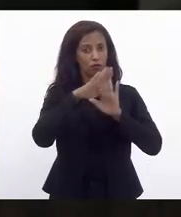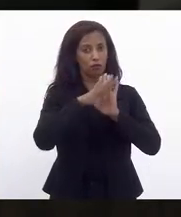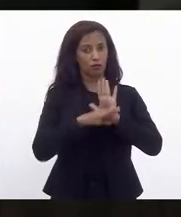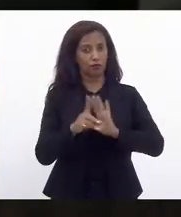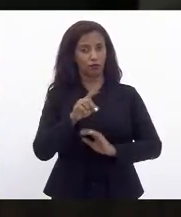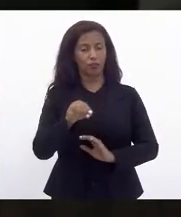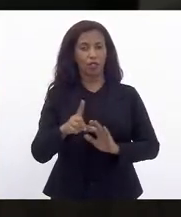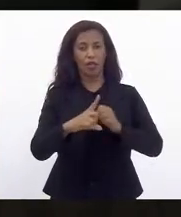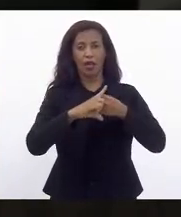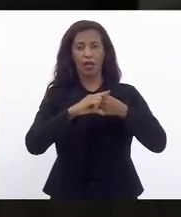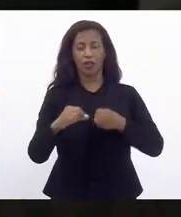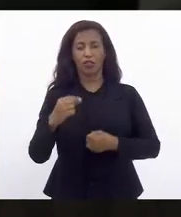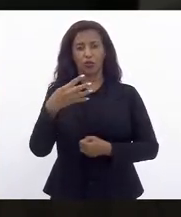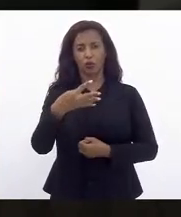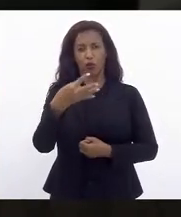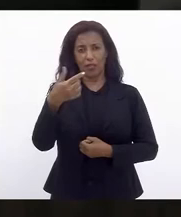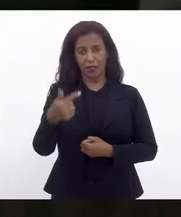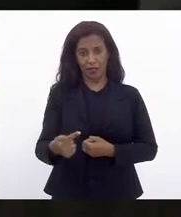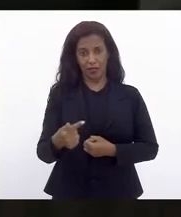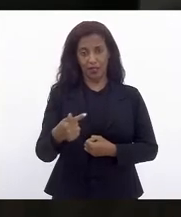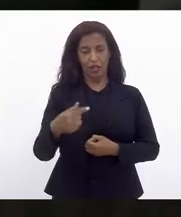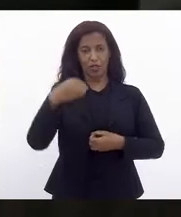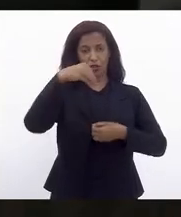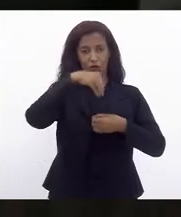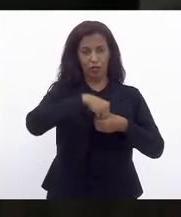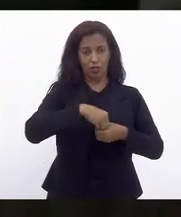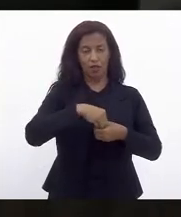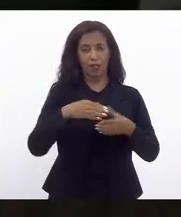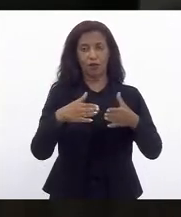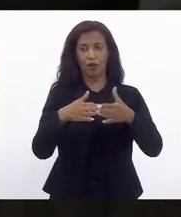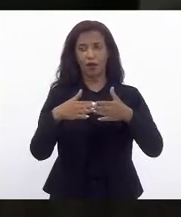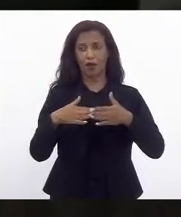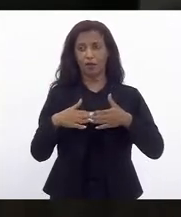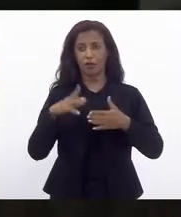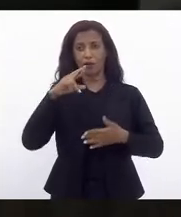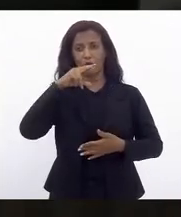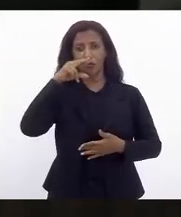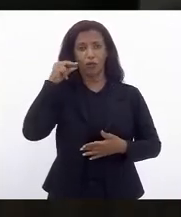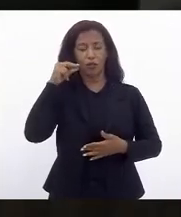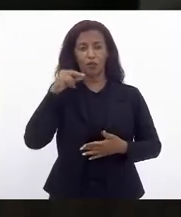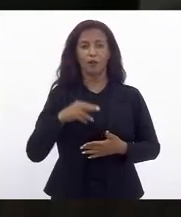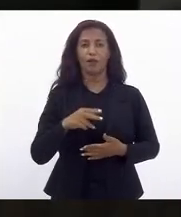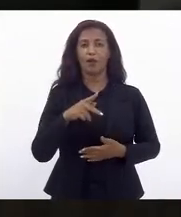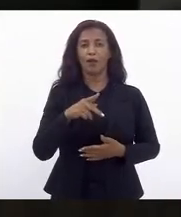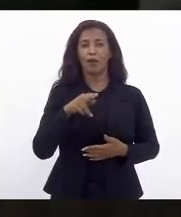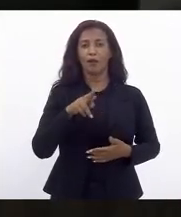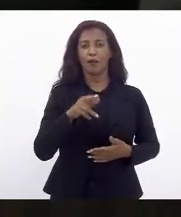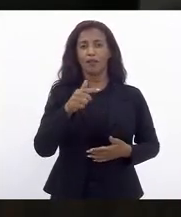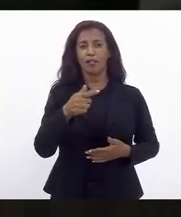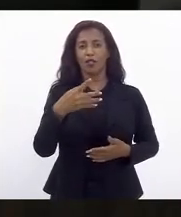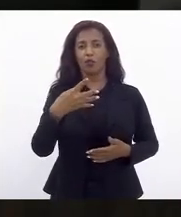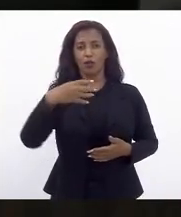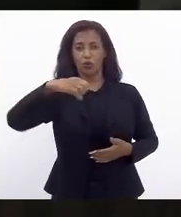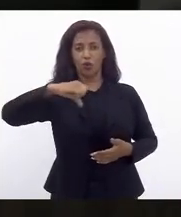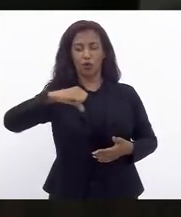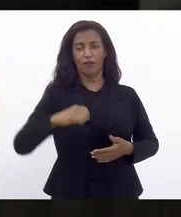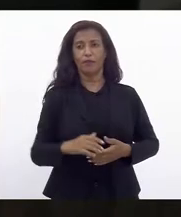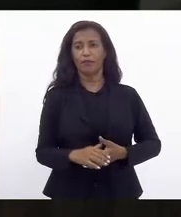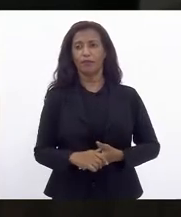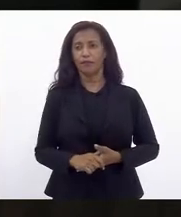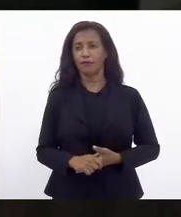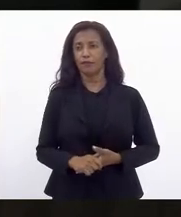artigo 47 do Regimento Interno, com abstenção do Rosenberg Reis no PR 749.